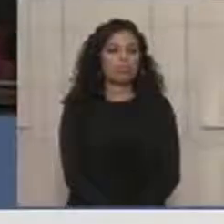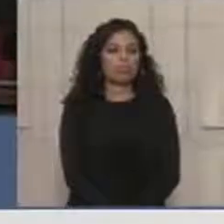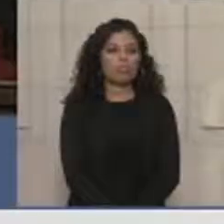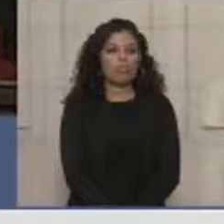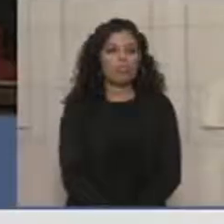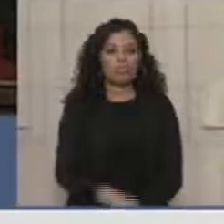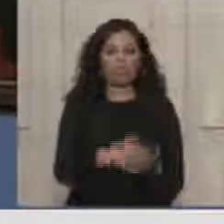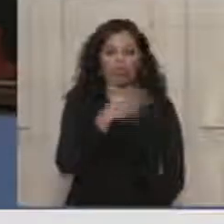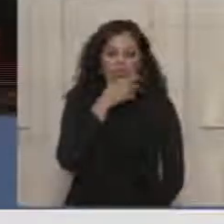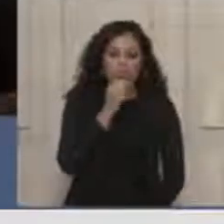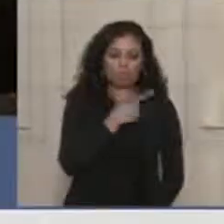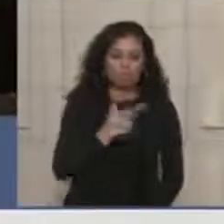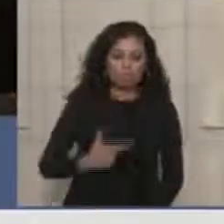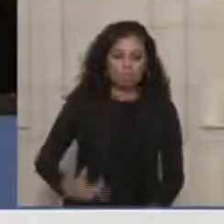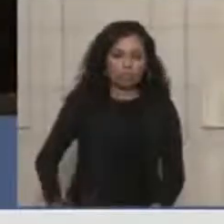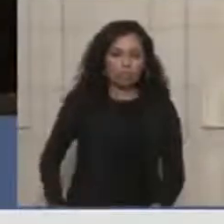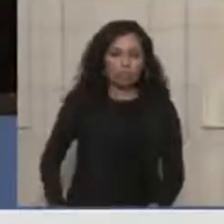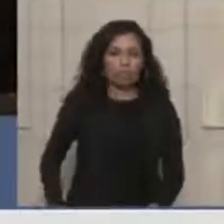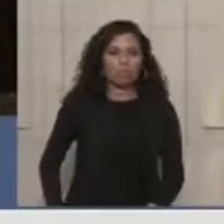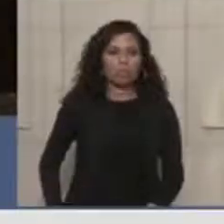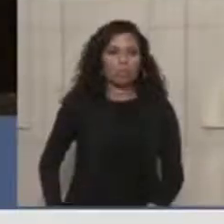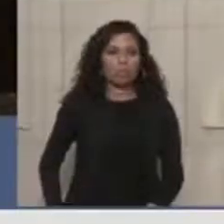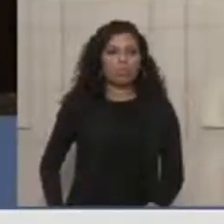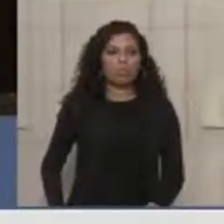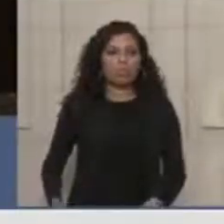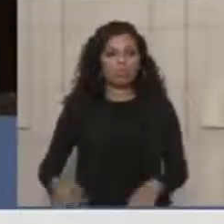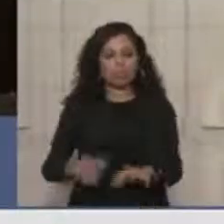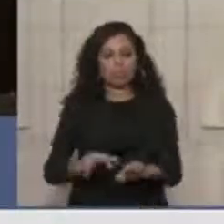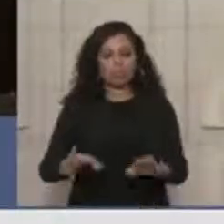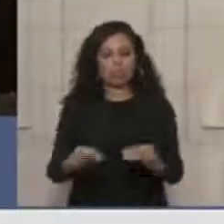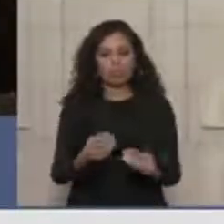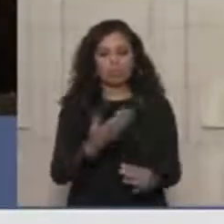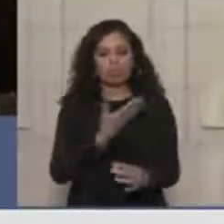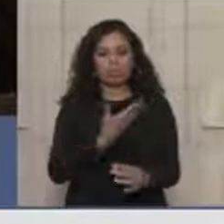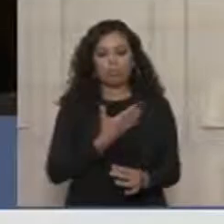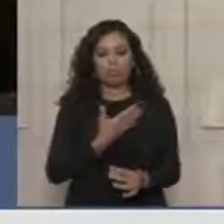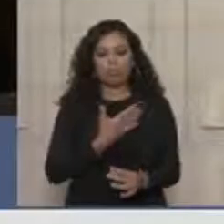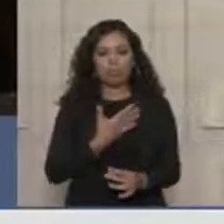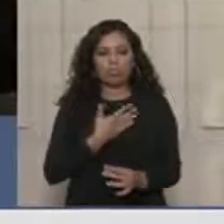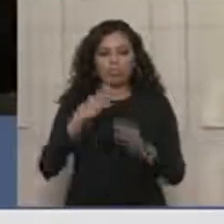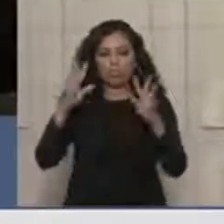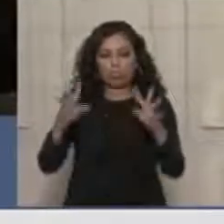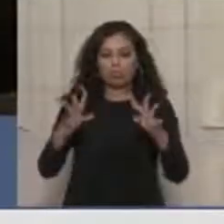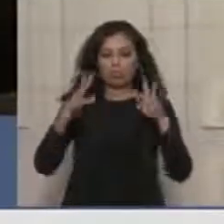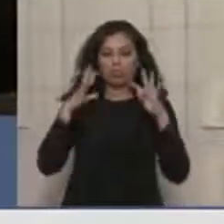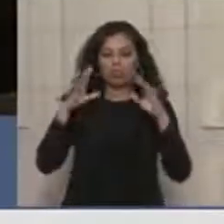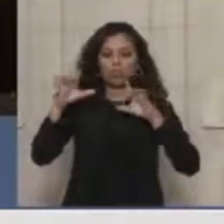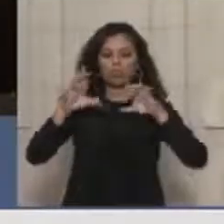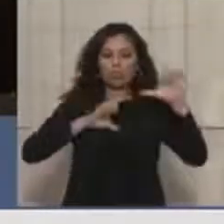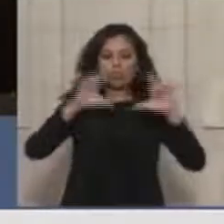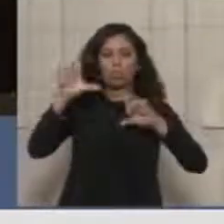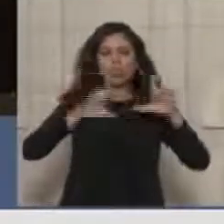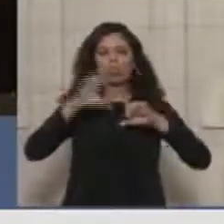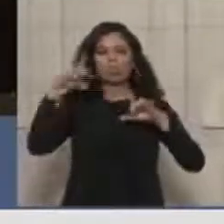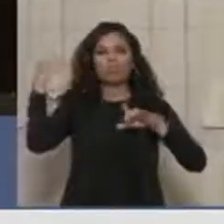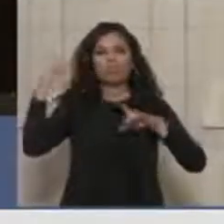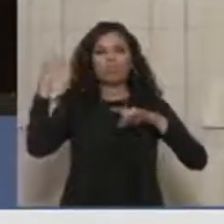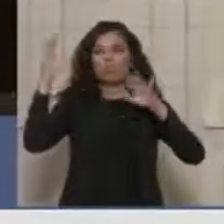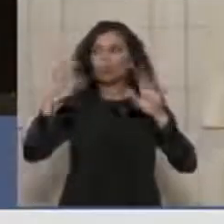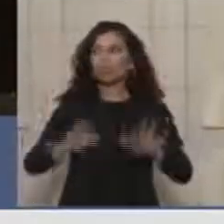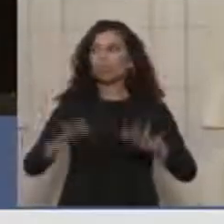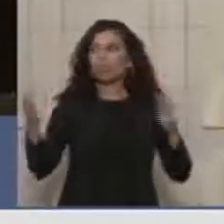Excelentíssimo senhor presidente, nobres amigos que nos acompanham pela TV Alerj, deputados aqui